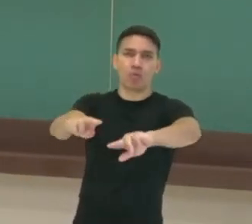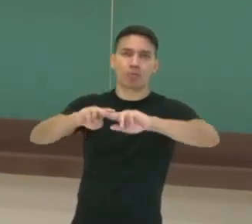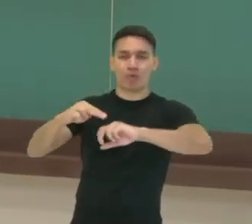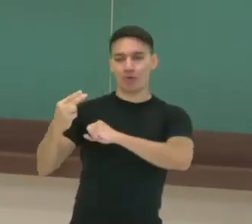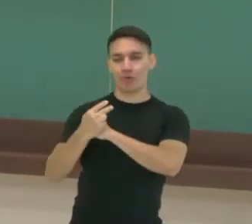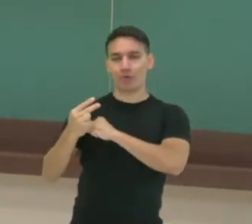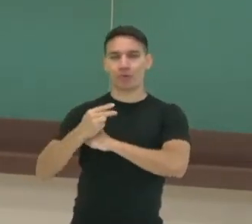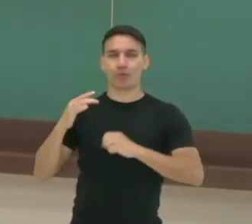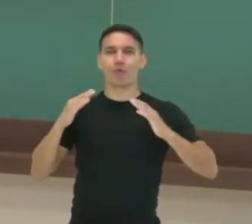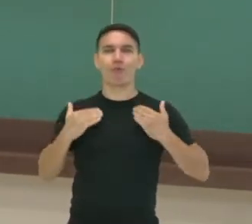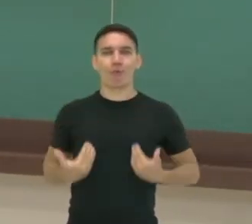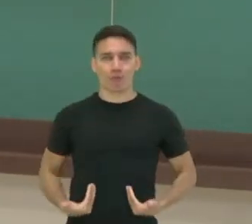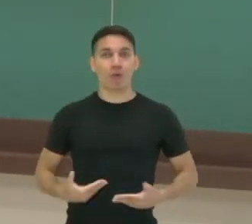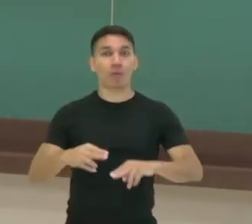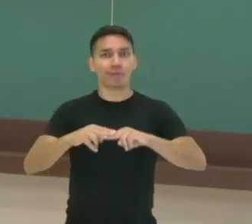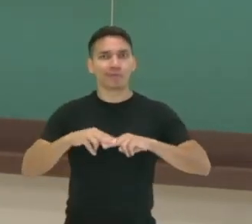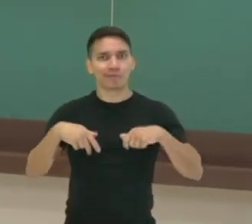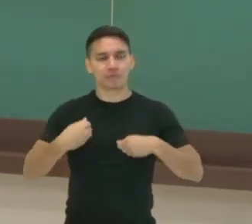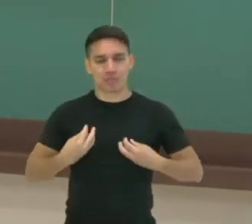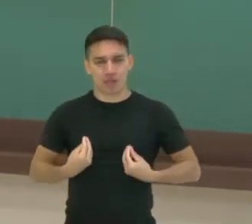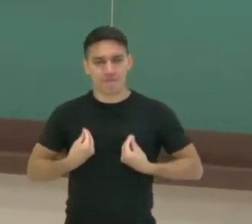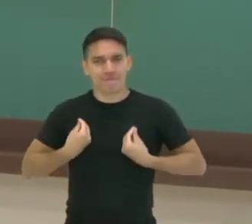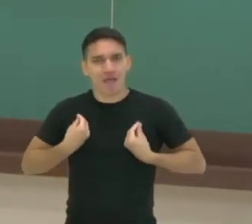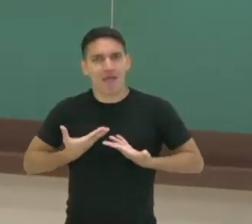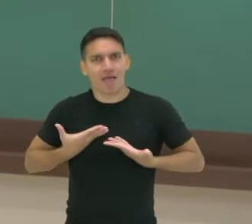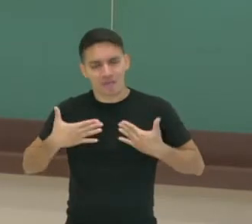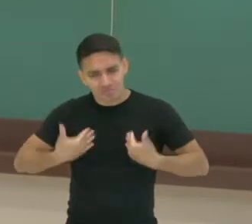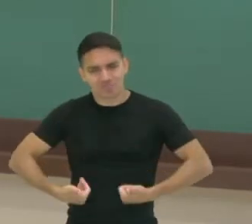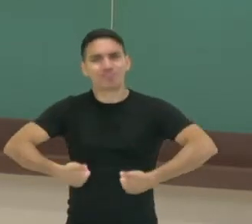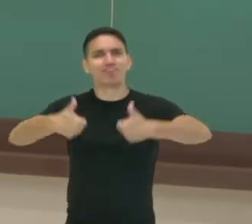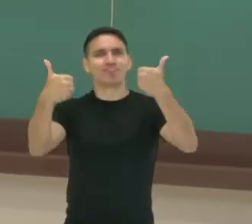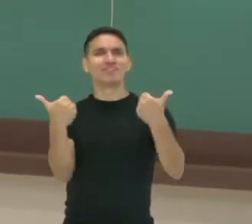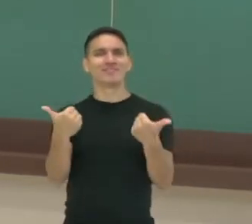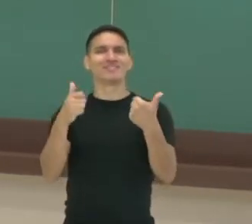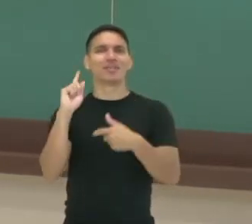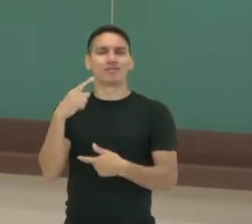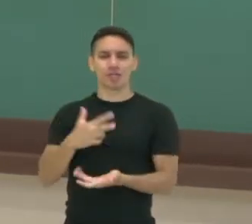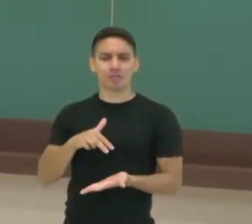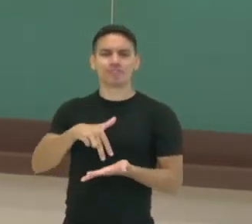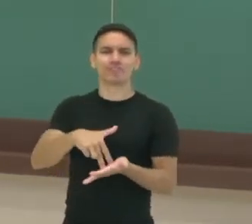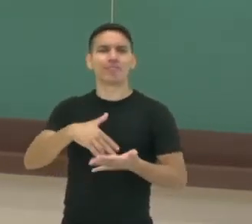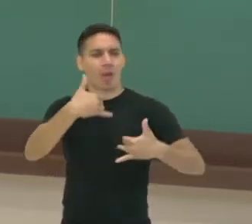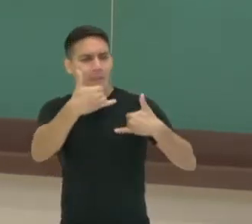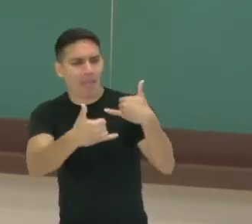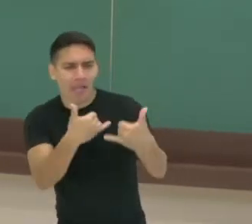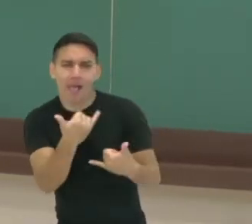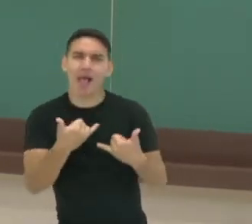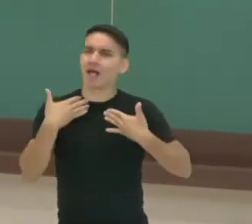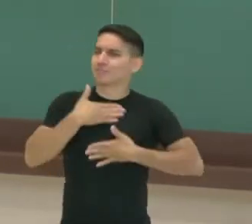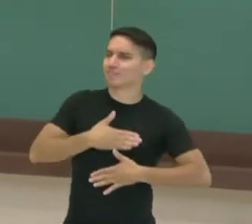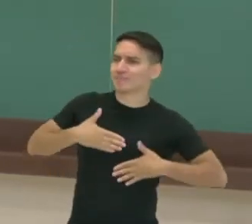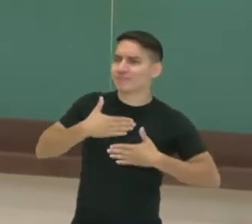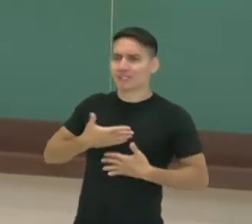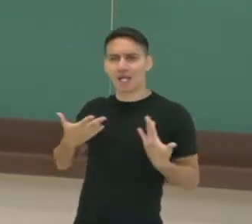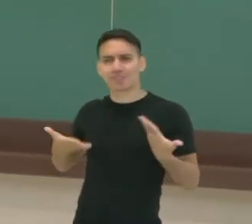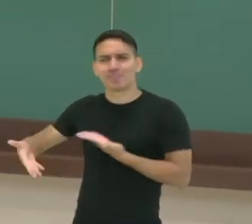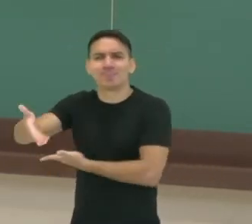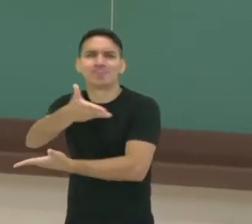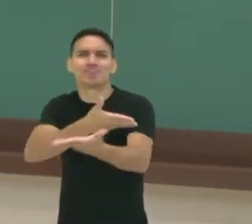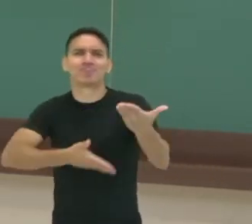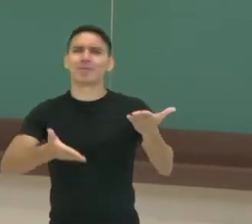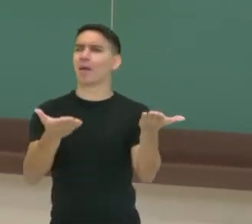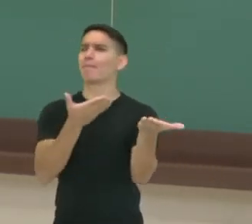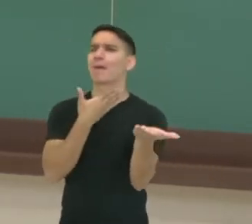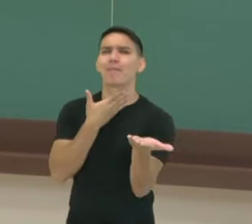Um bom-estar, né? Um bem-estar para a gente viver bem, para a gente brincar, para a gente se divertir, para a gente conversar com os